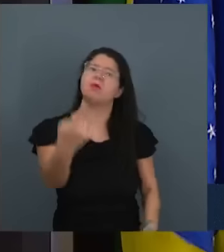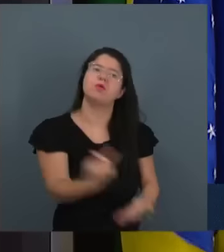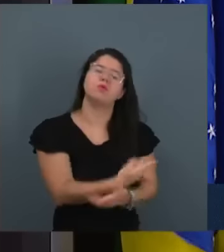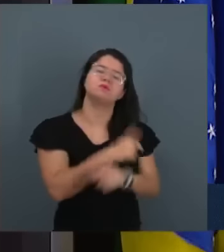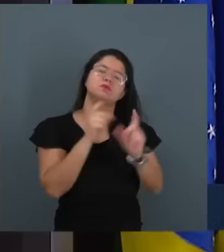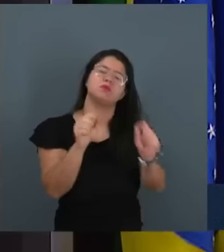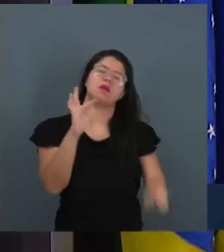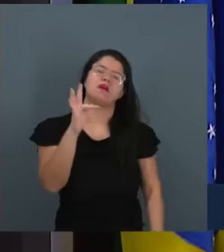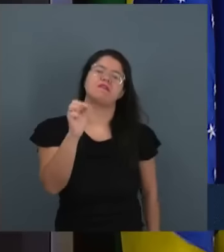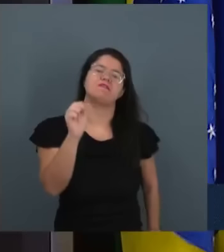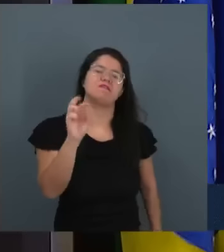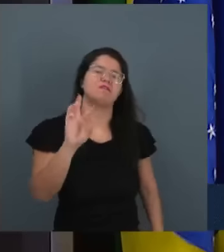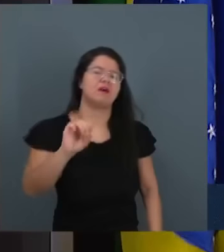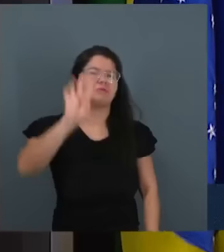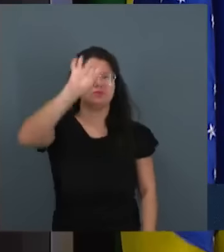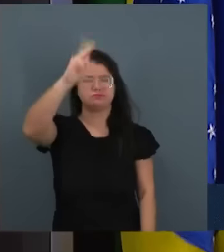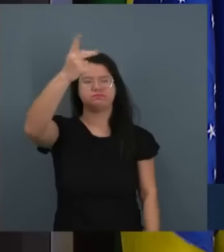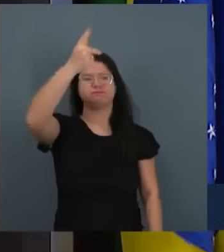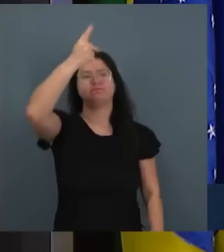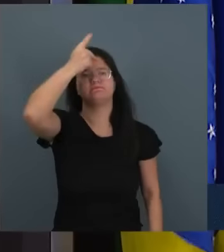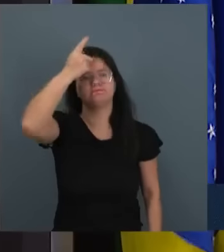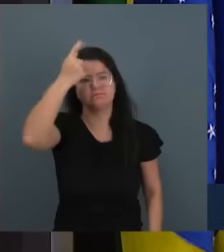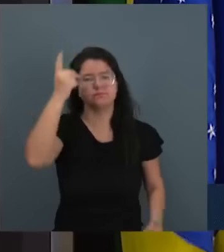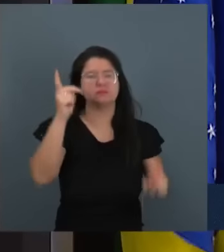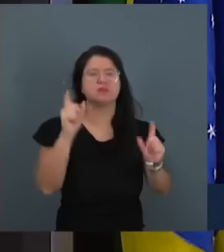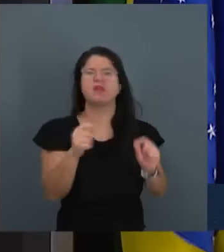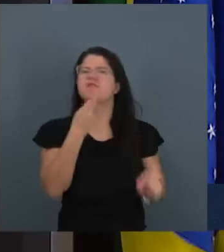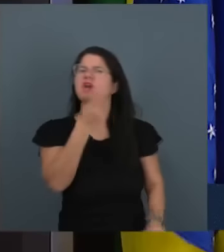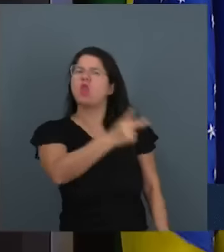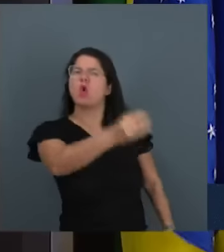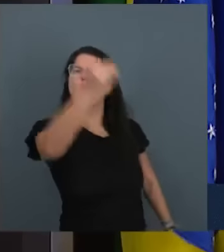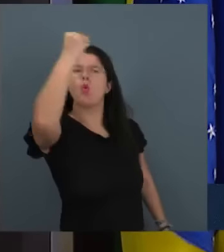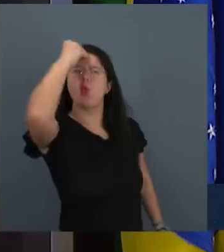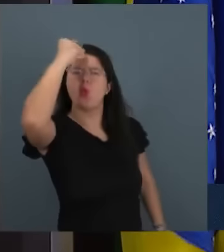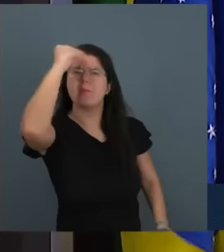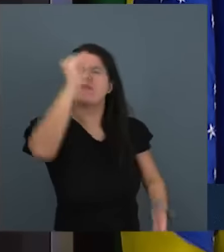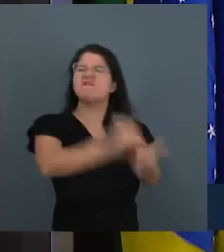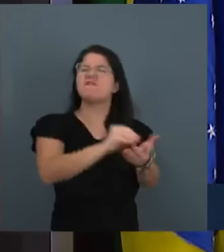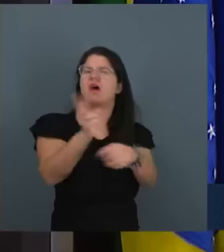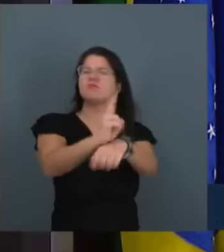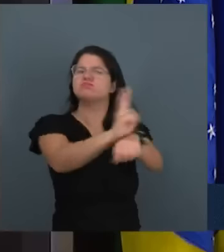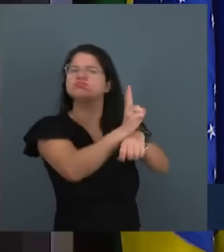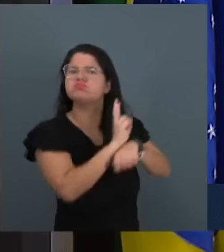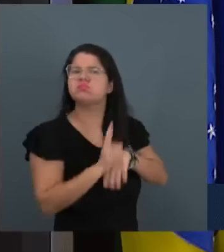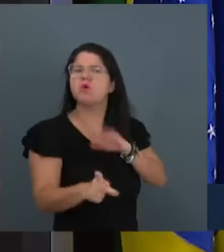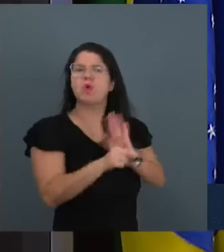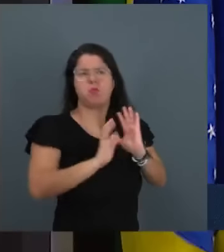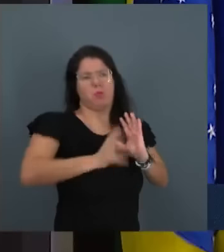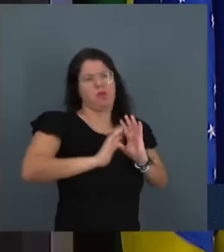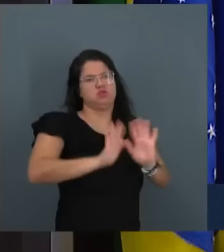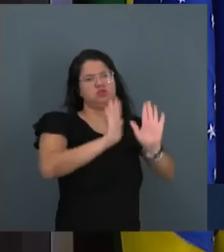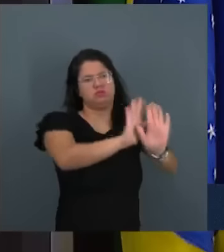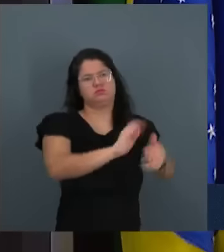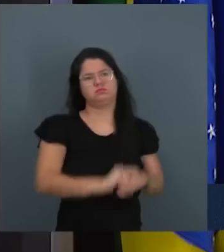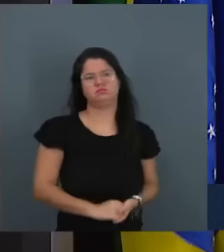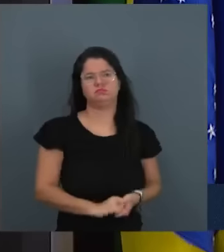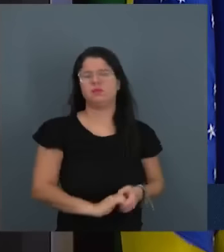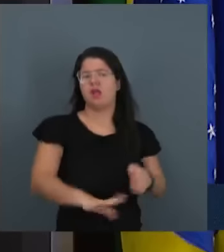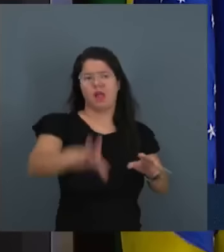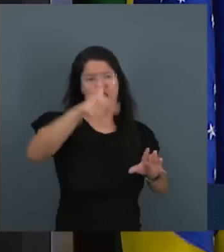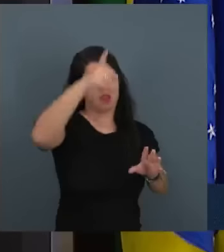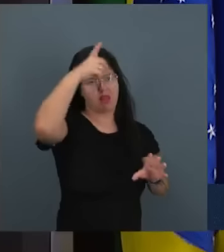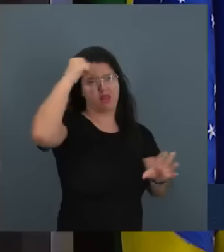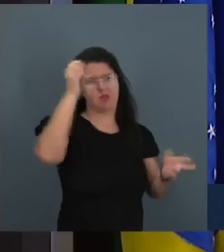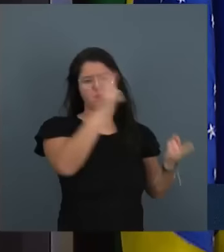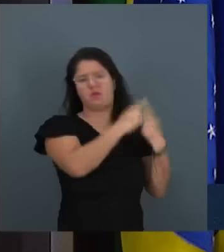Fábio volta atrás, chegando a culpar a falta de fiscalização do partido, aliviando a